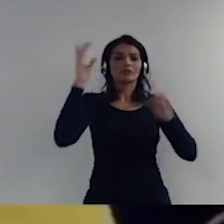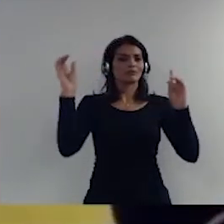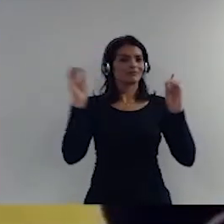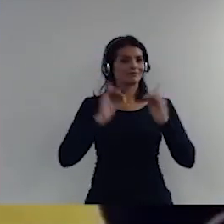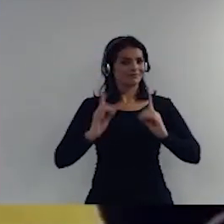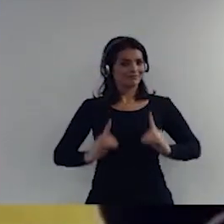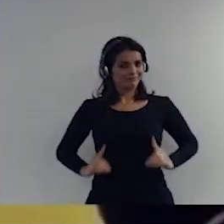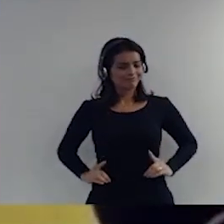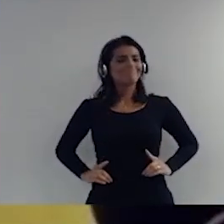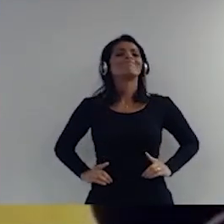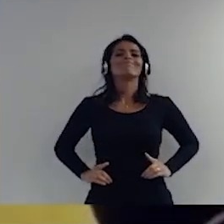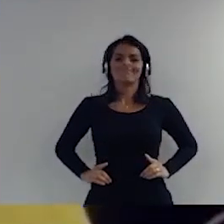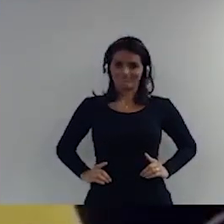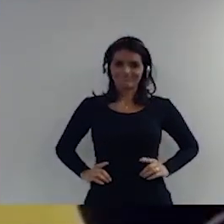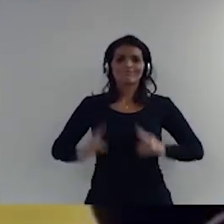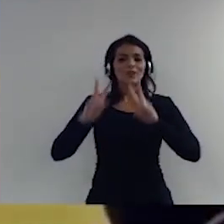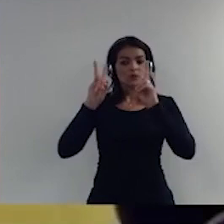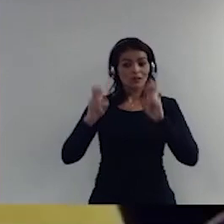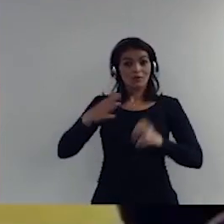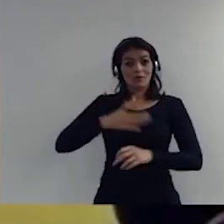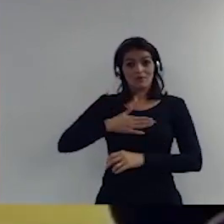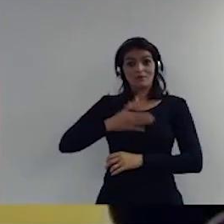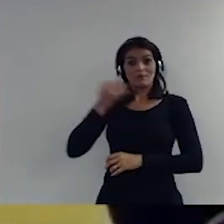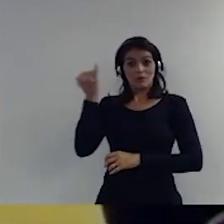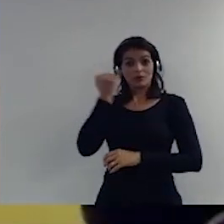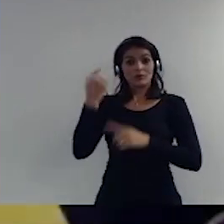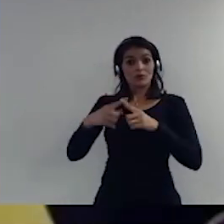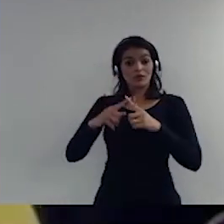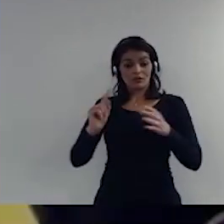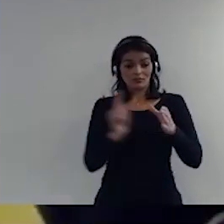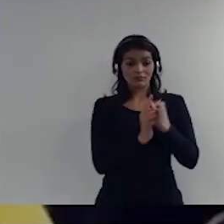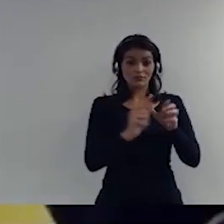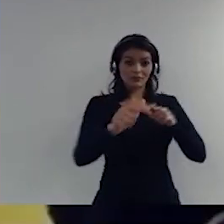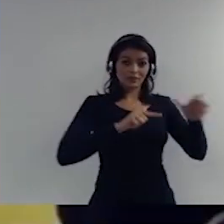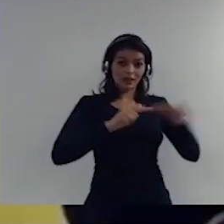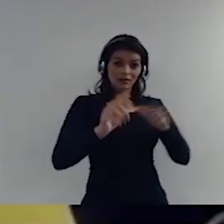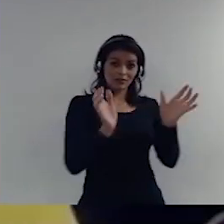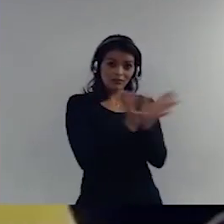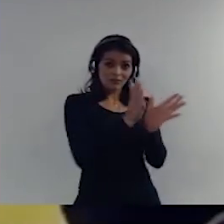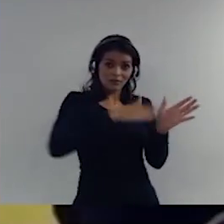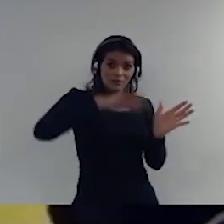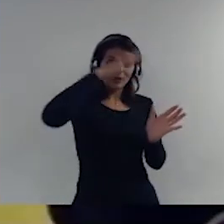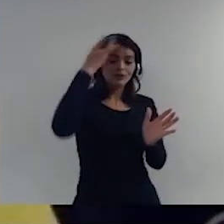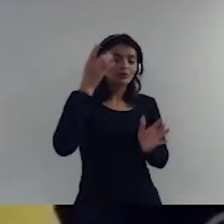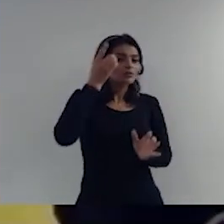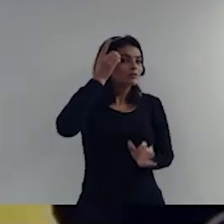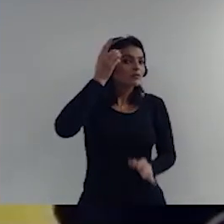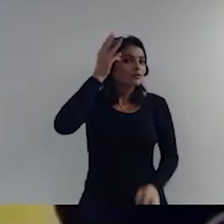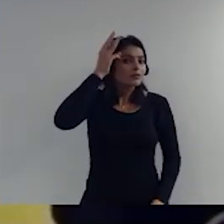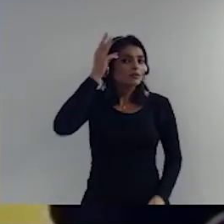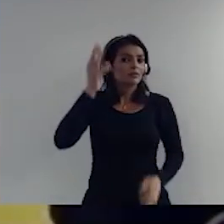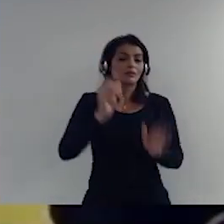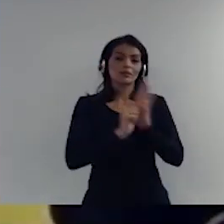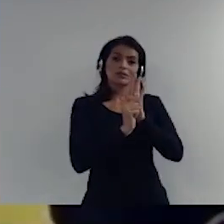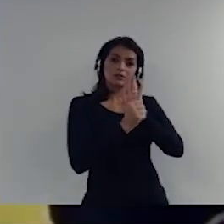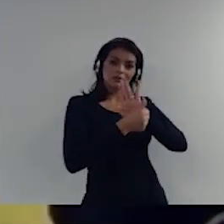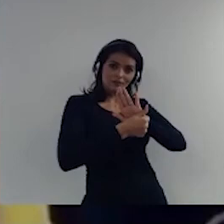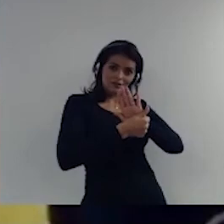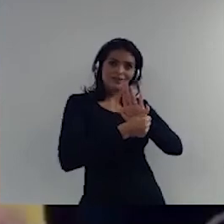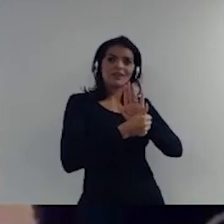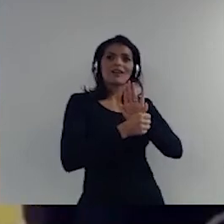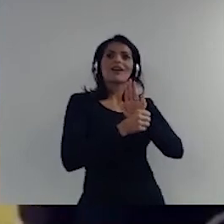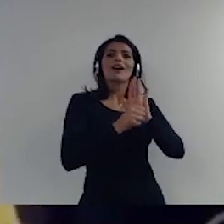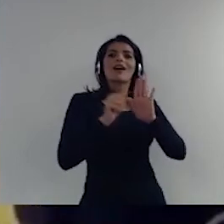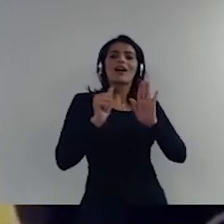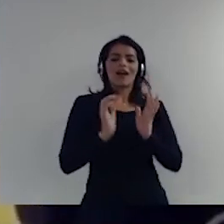deficiência, esse tema também me é caro, porque trabalhei com o recorte das pessoas com síndrome de Down na PAI daqui de Fortaleza, na época do meu mestrado,